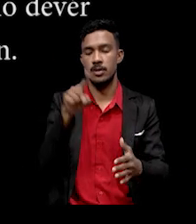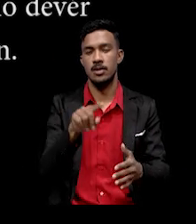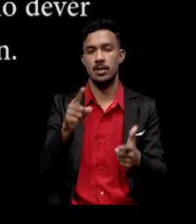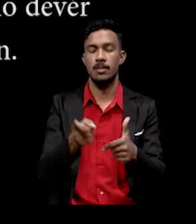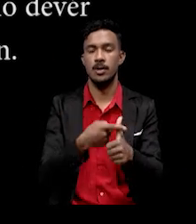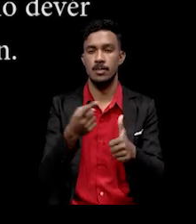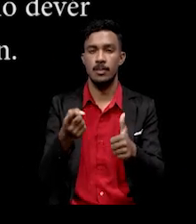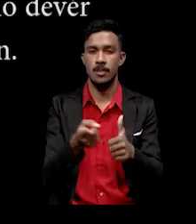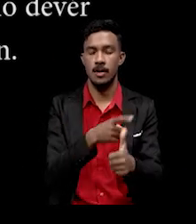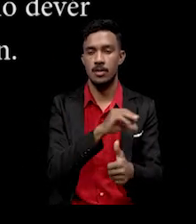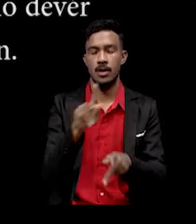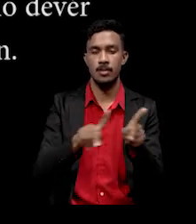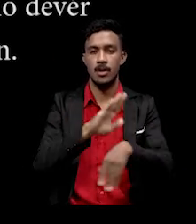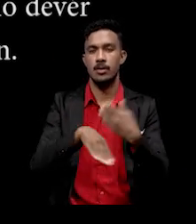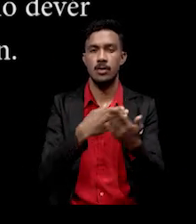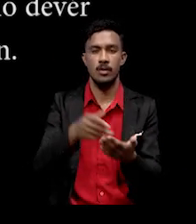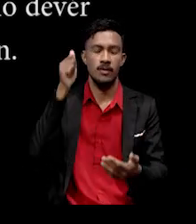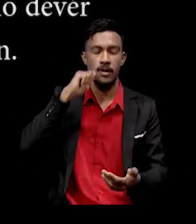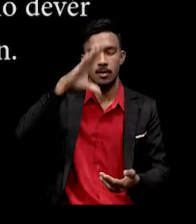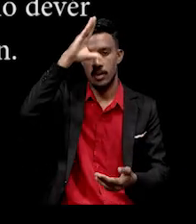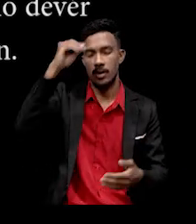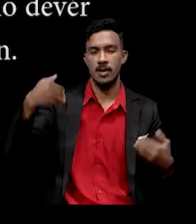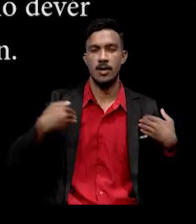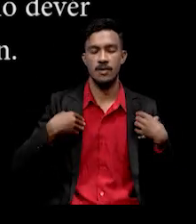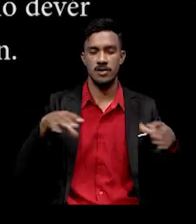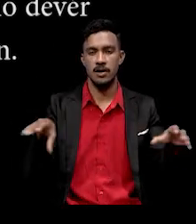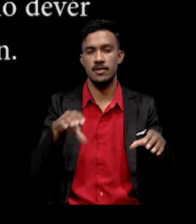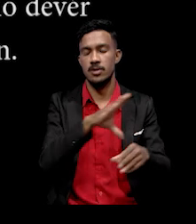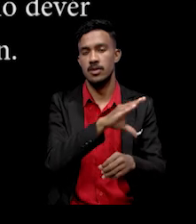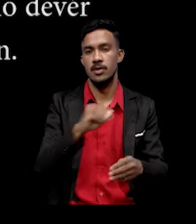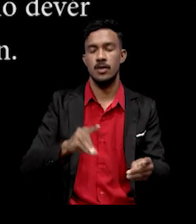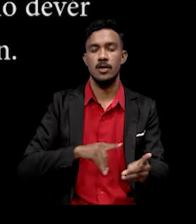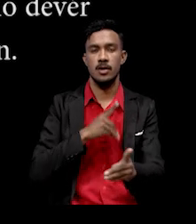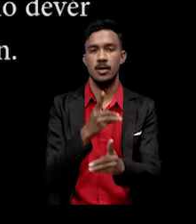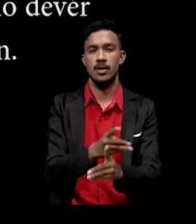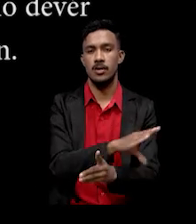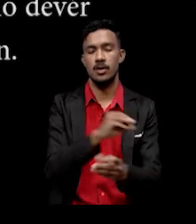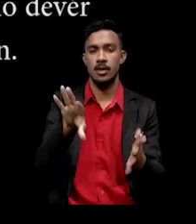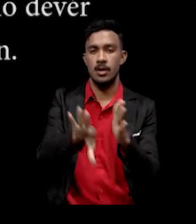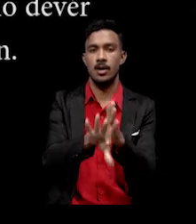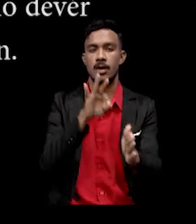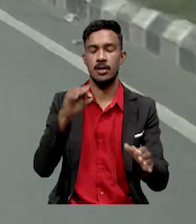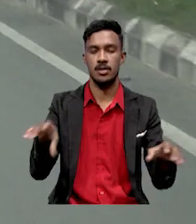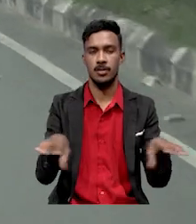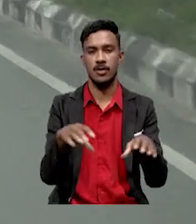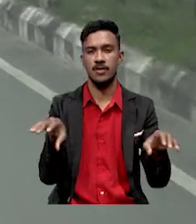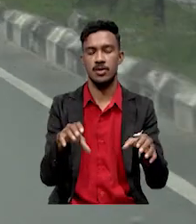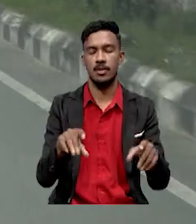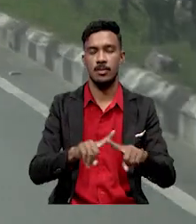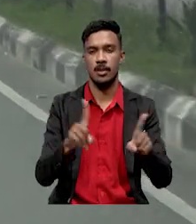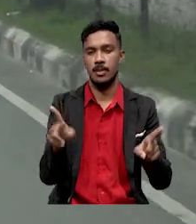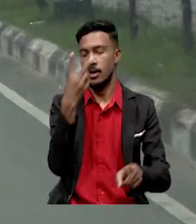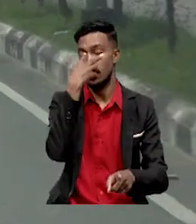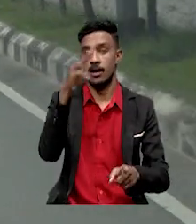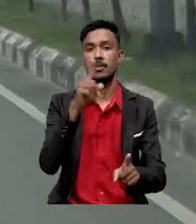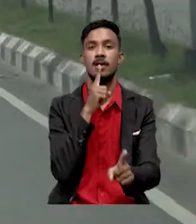hotu-hotu feto kamane, e a direito no dever atu halo serviço no livre atu hili nia profissão. Mai beharrea ba